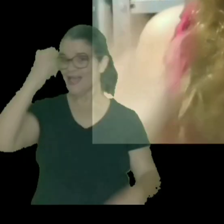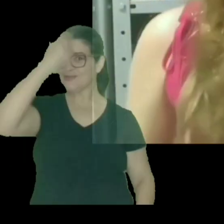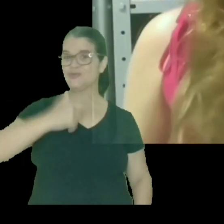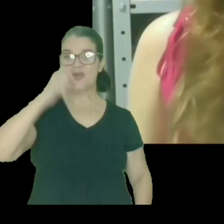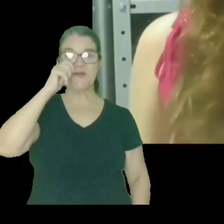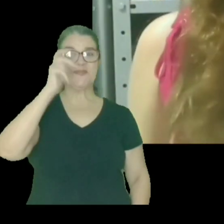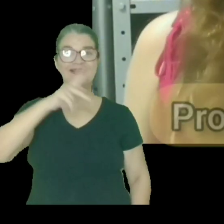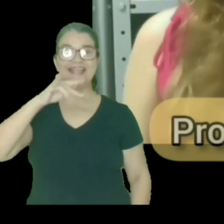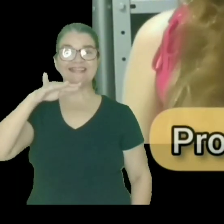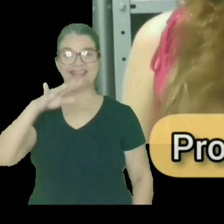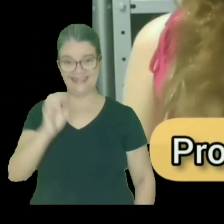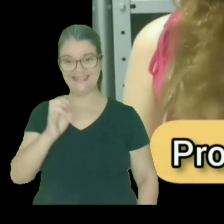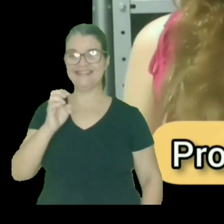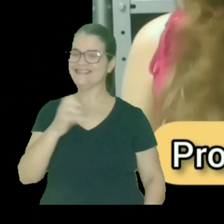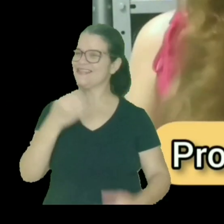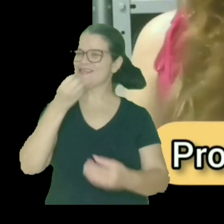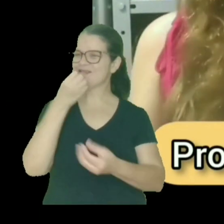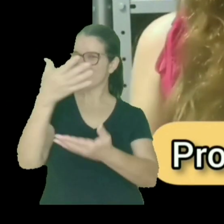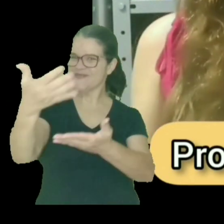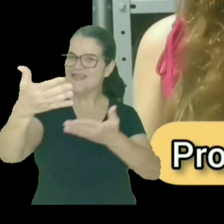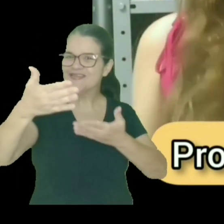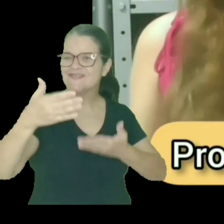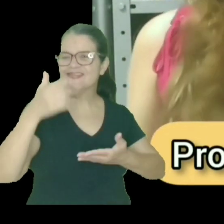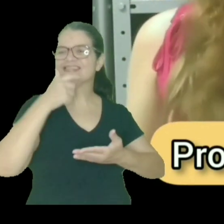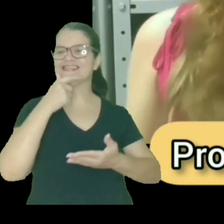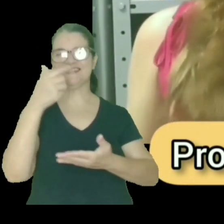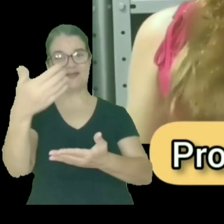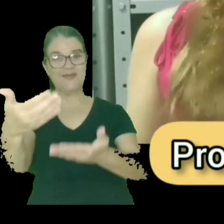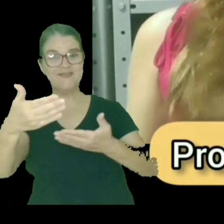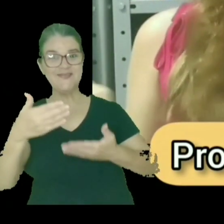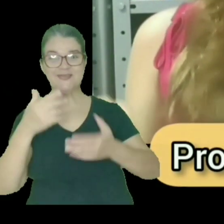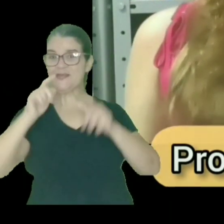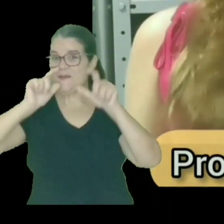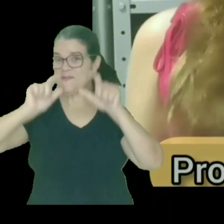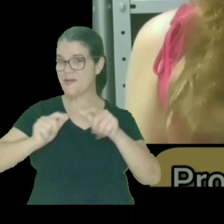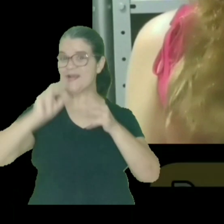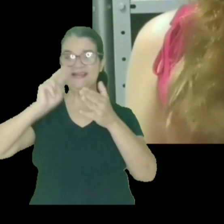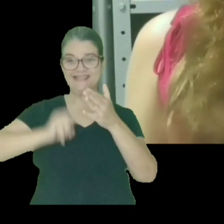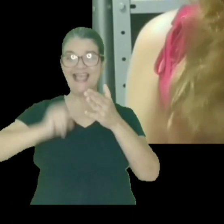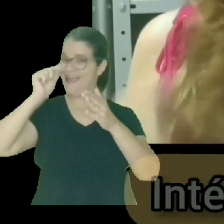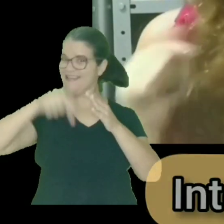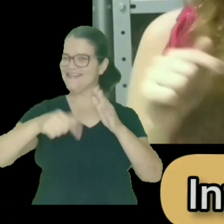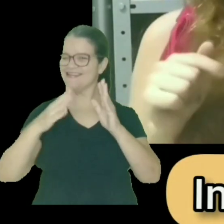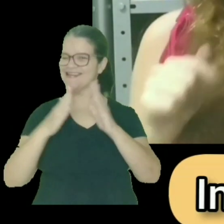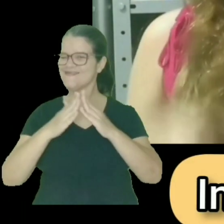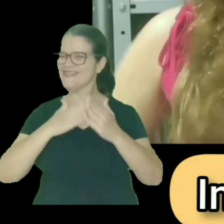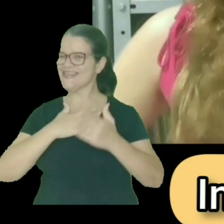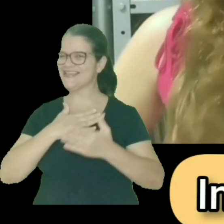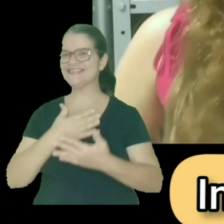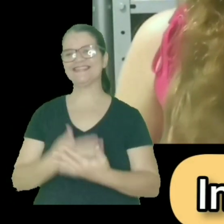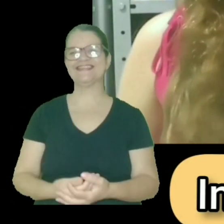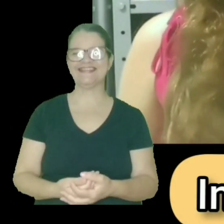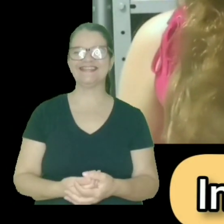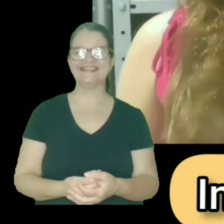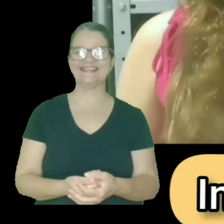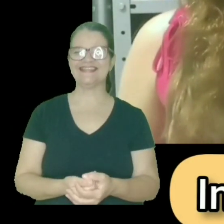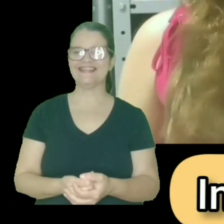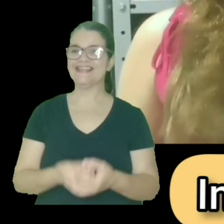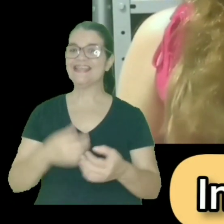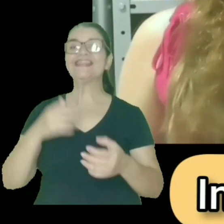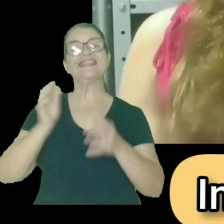Olá, eu sou a professora Nathalie. Sejam bem-vindas e bem-vindos ao meu cantinho da leitura, aqui na minha